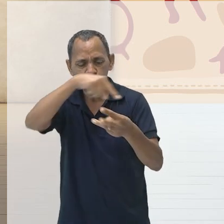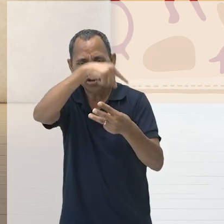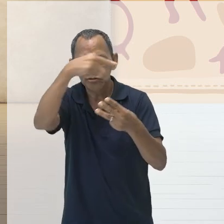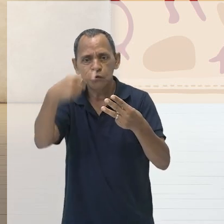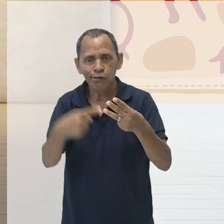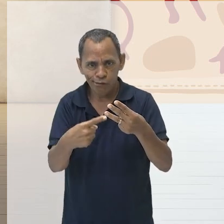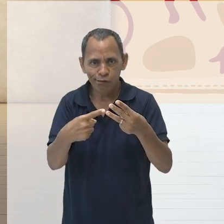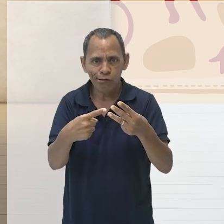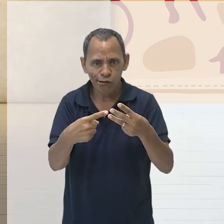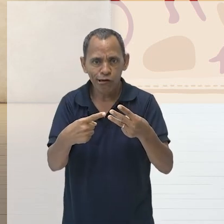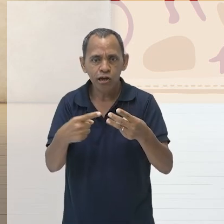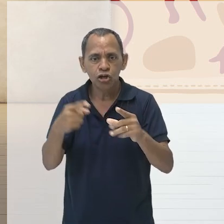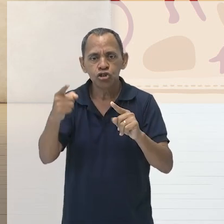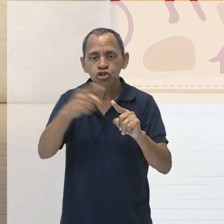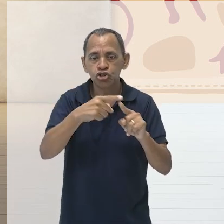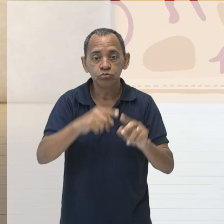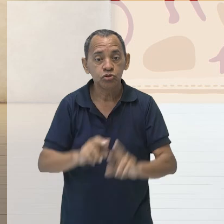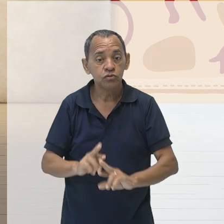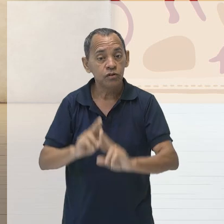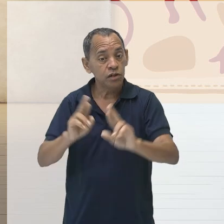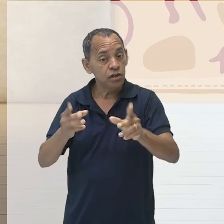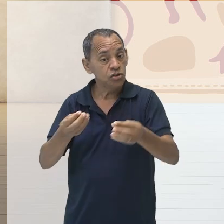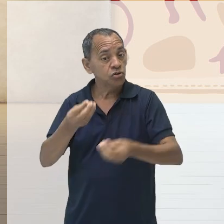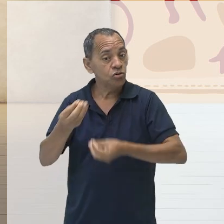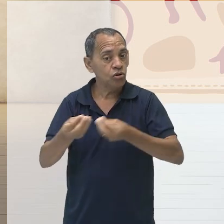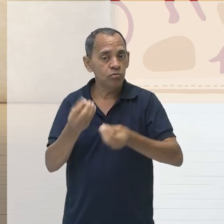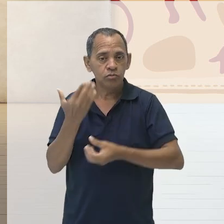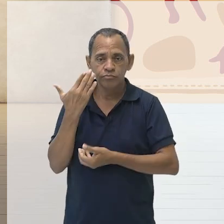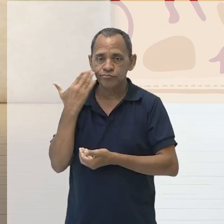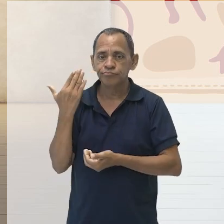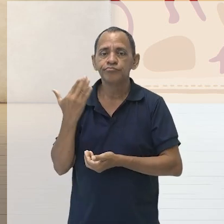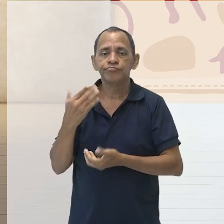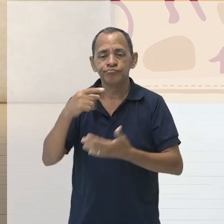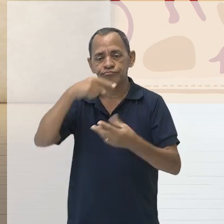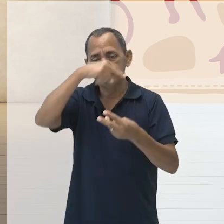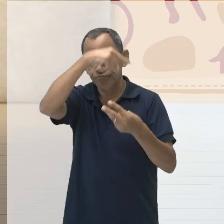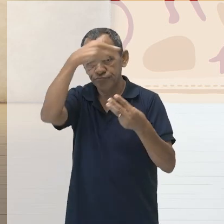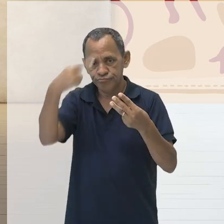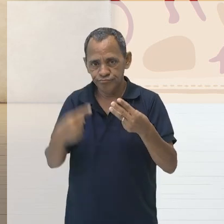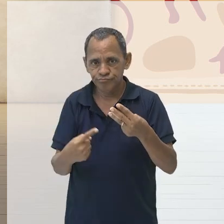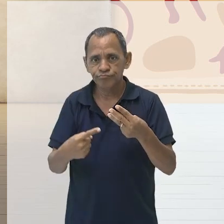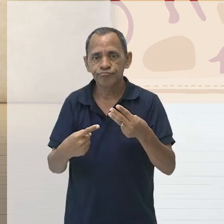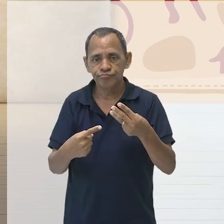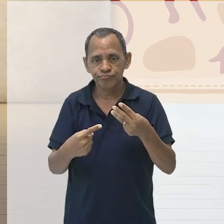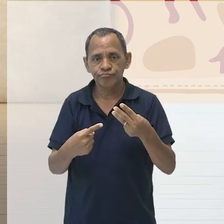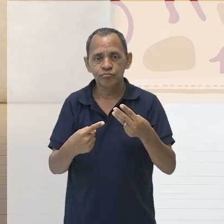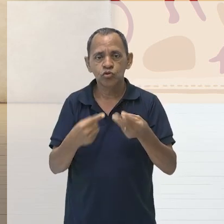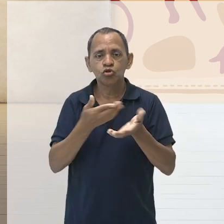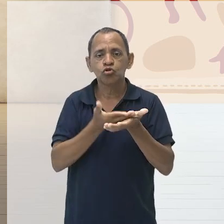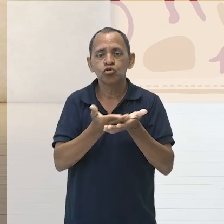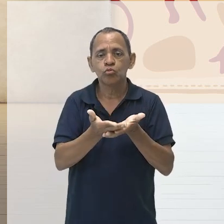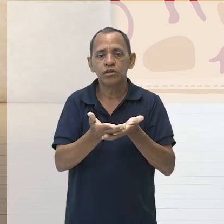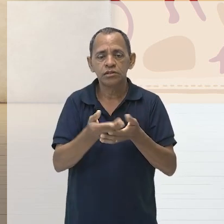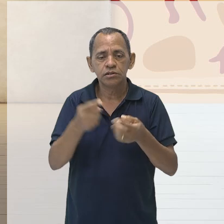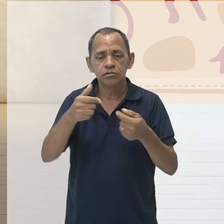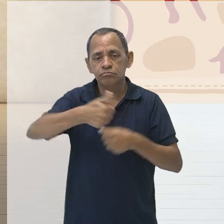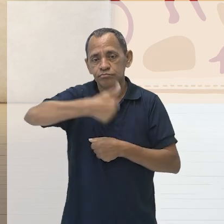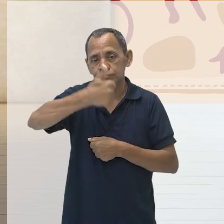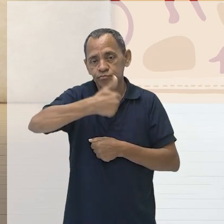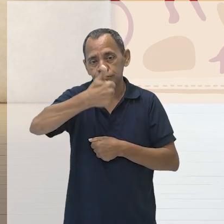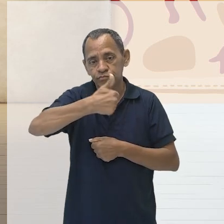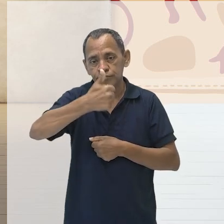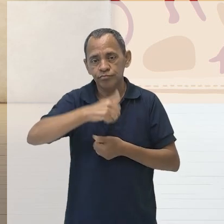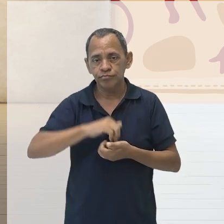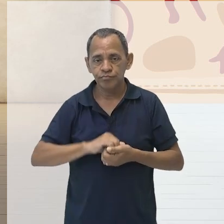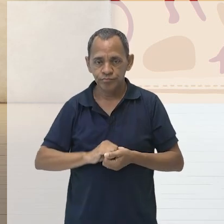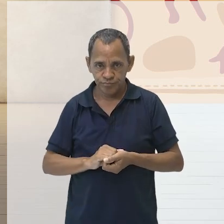de formas diferentes. Vamos ver cada uma delas? Então, começando prestem